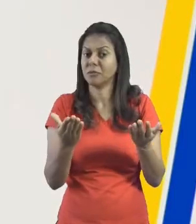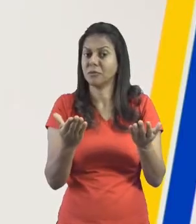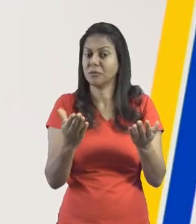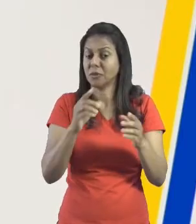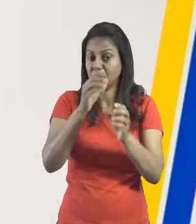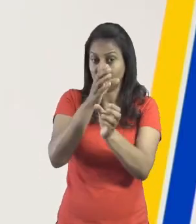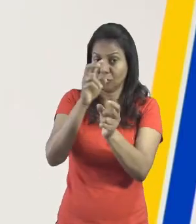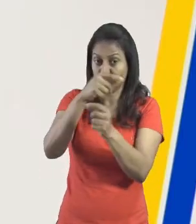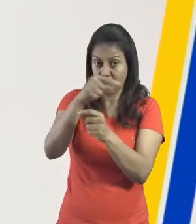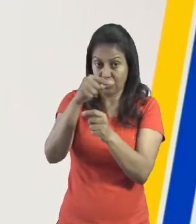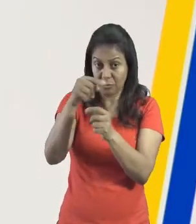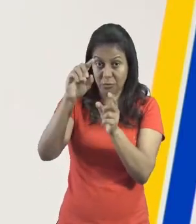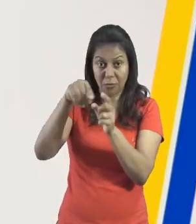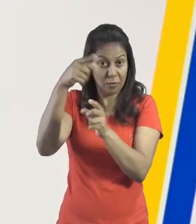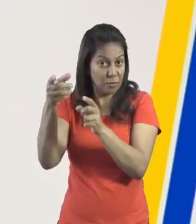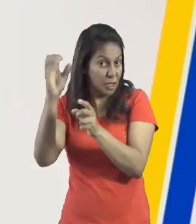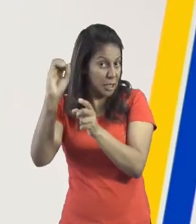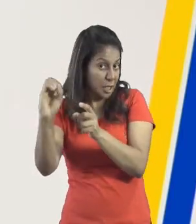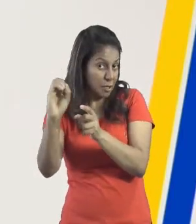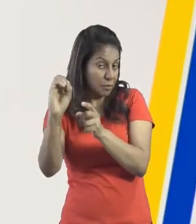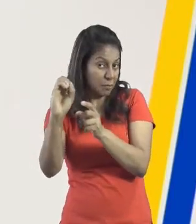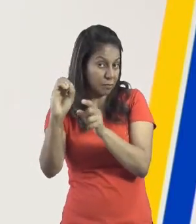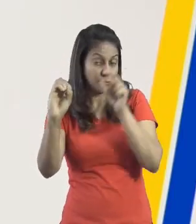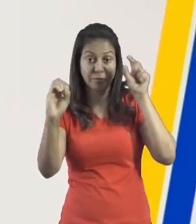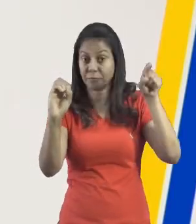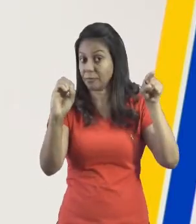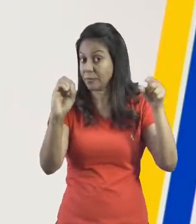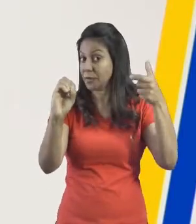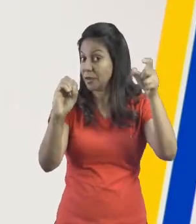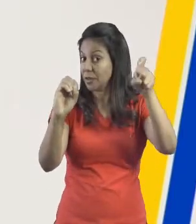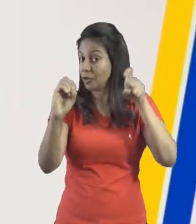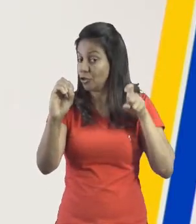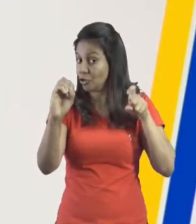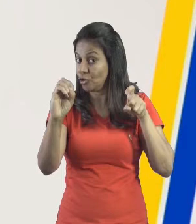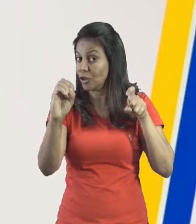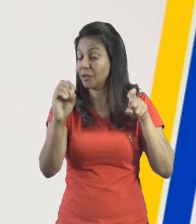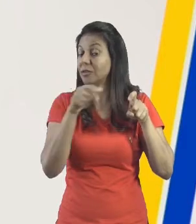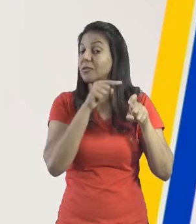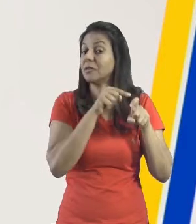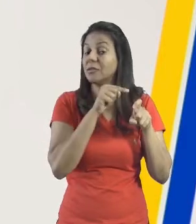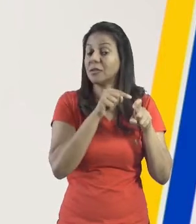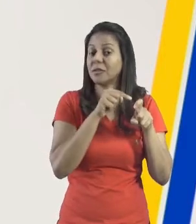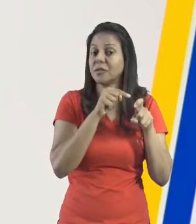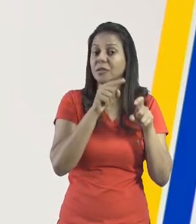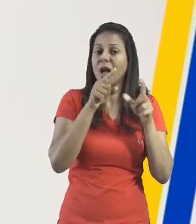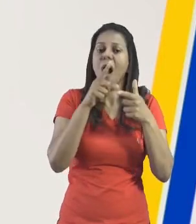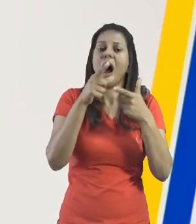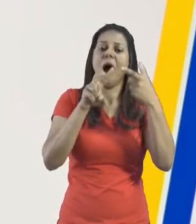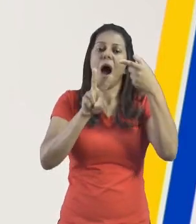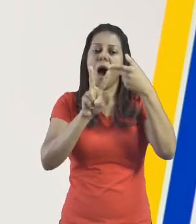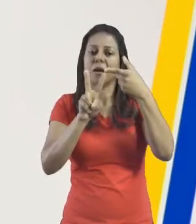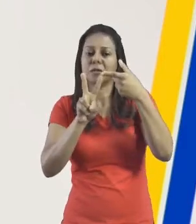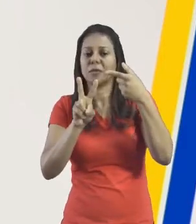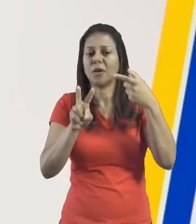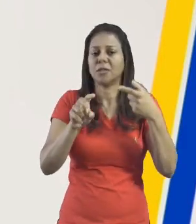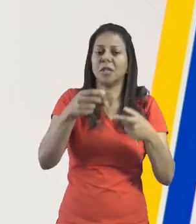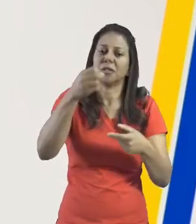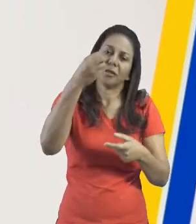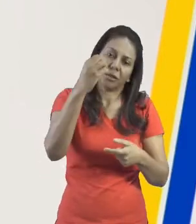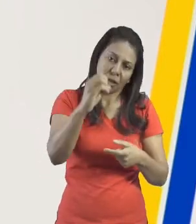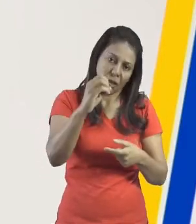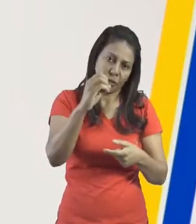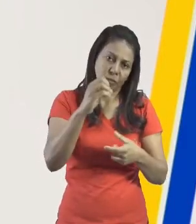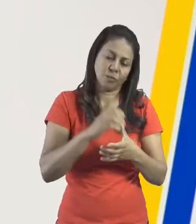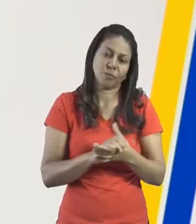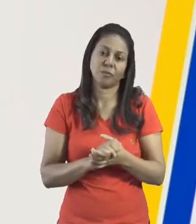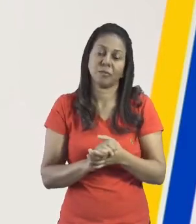nós temos o zero. Então, nós temos que x vai ser mais ou menos raiz quadrada de zero. E a